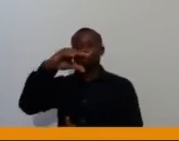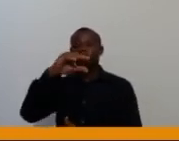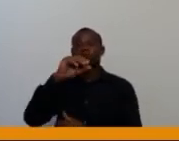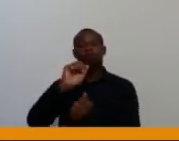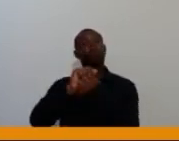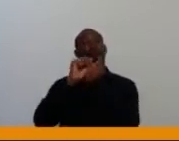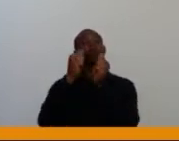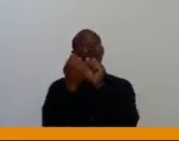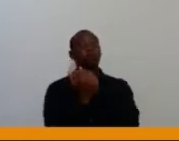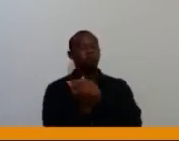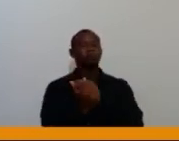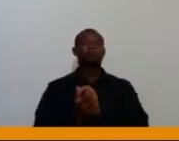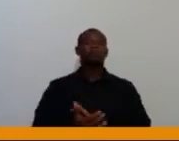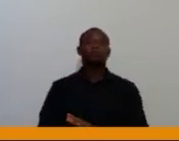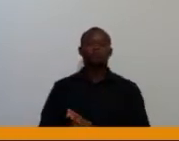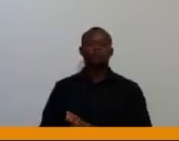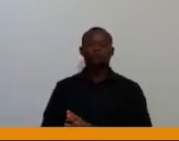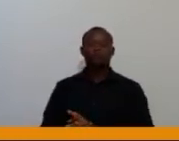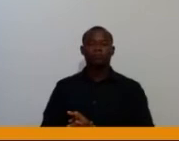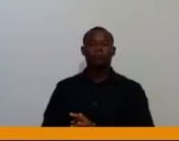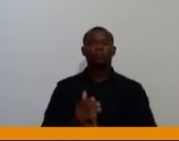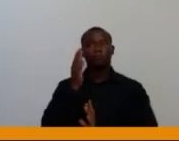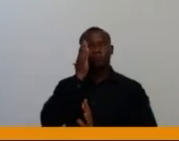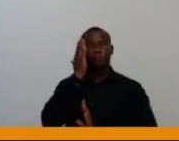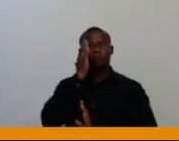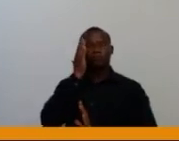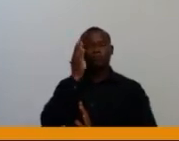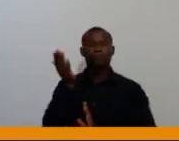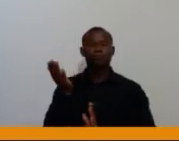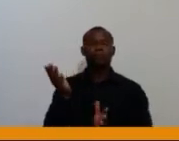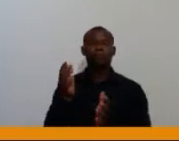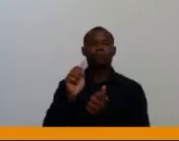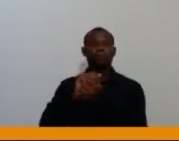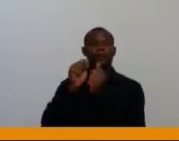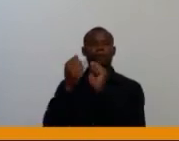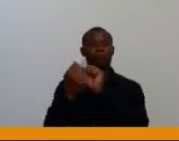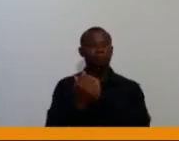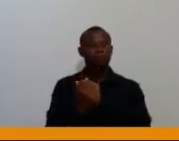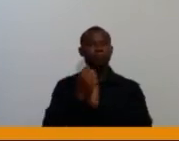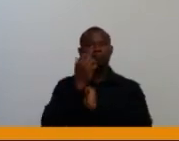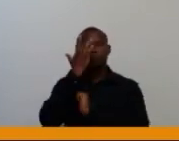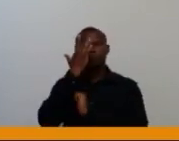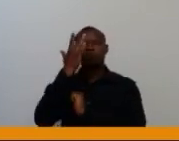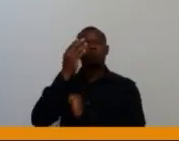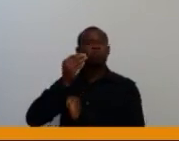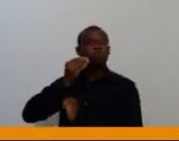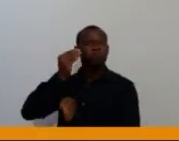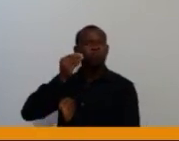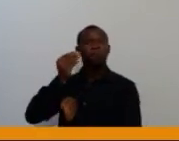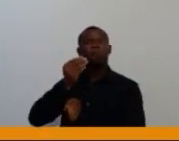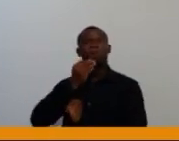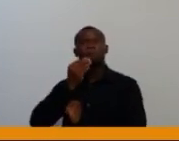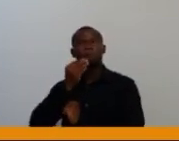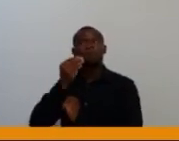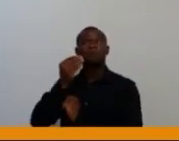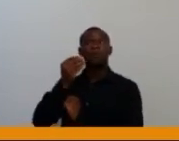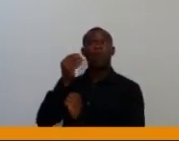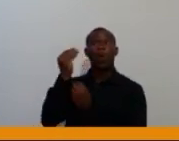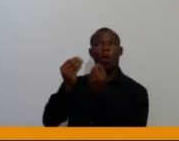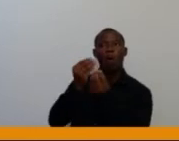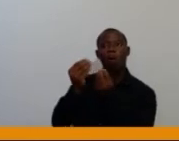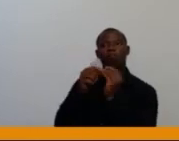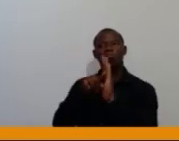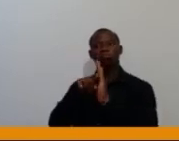porque você tem, dali a gente pode, com base nessa experiência, fazer análise de tecnologia,